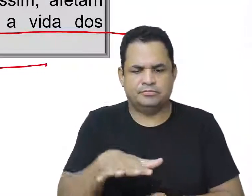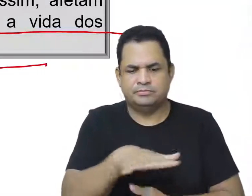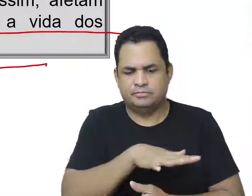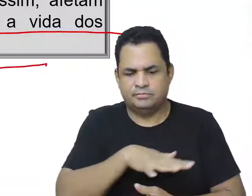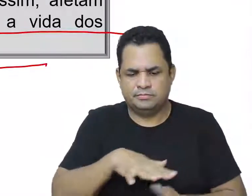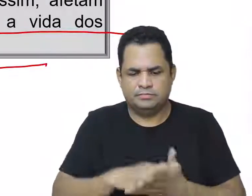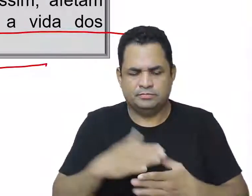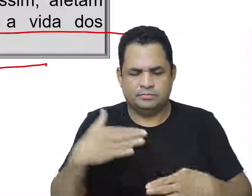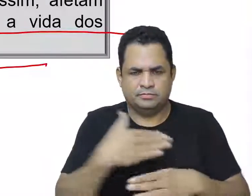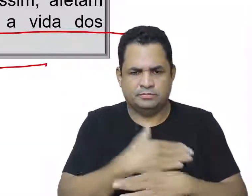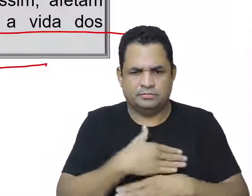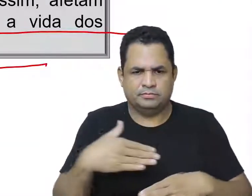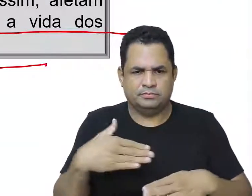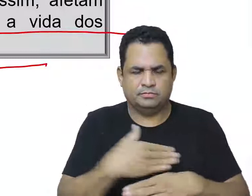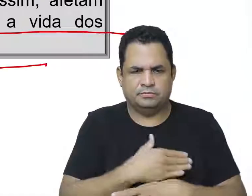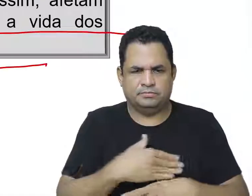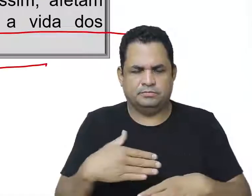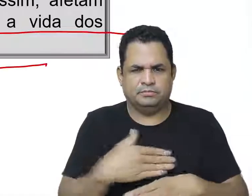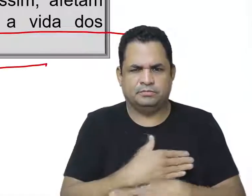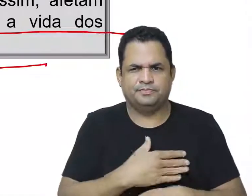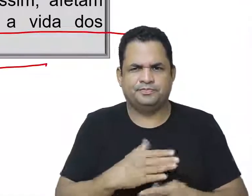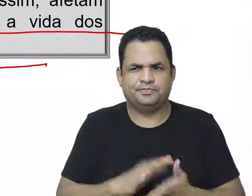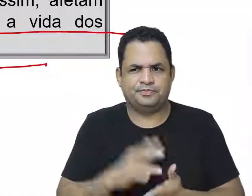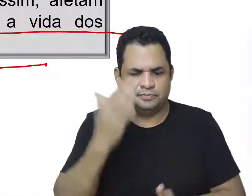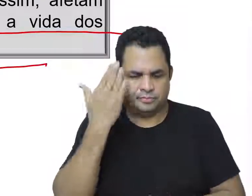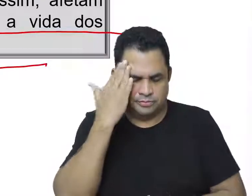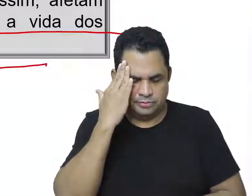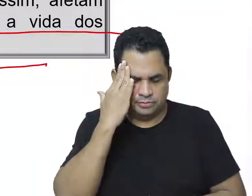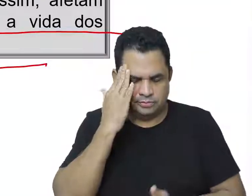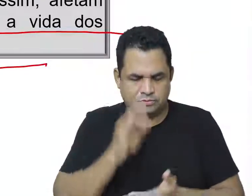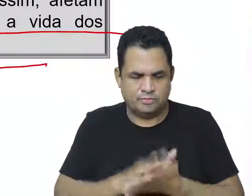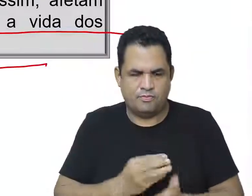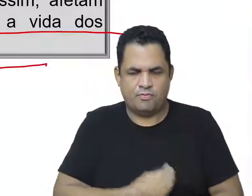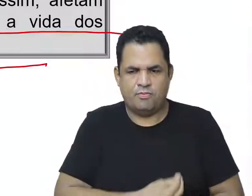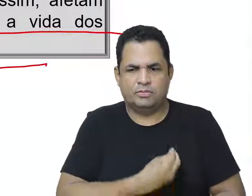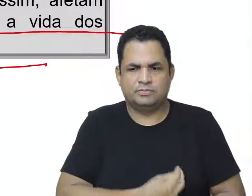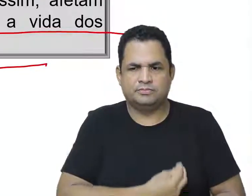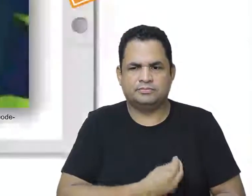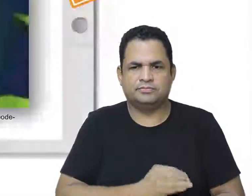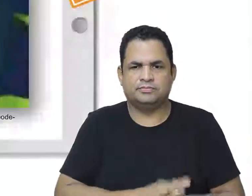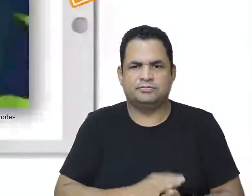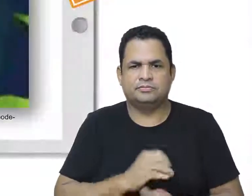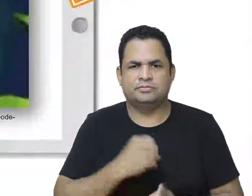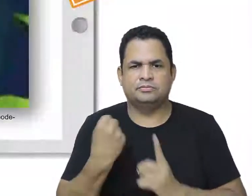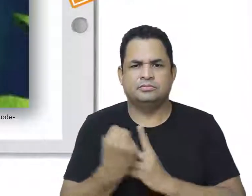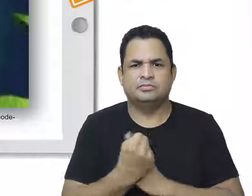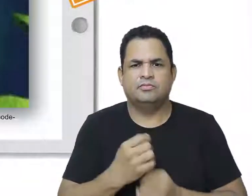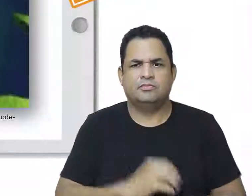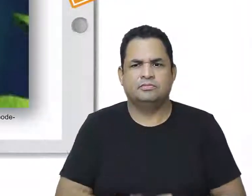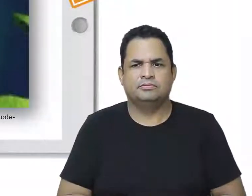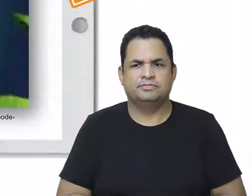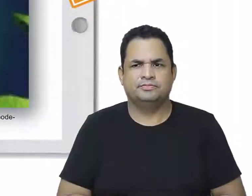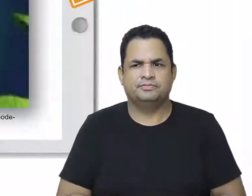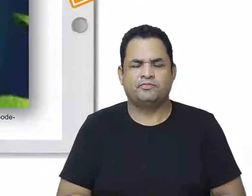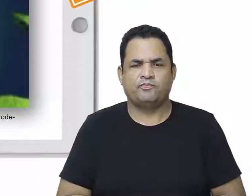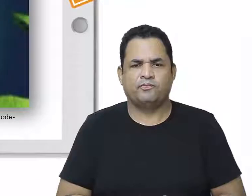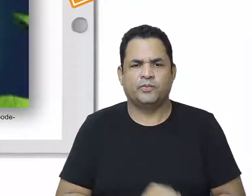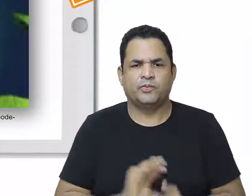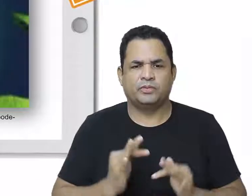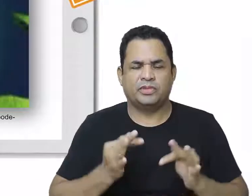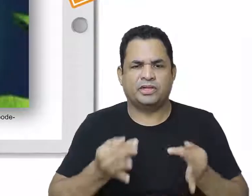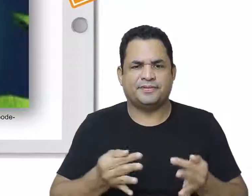urbano também são coisas importantes para compreendermos a vida social, tá certo? E a nossa